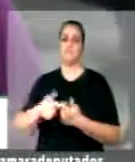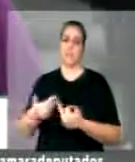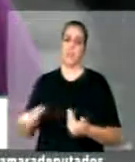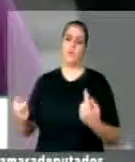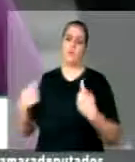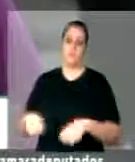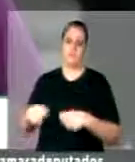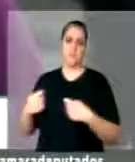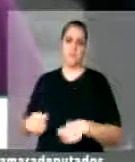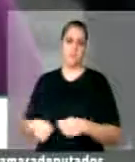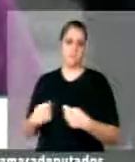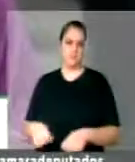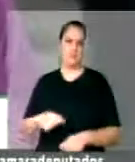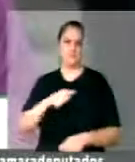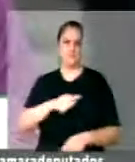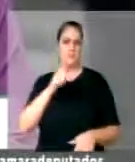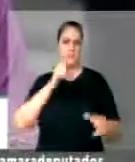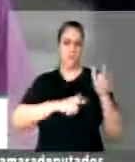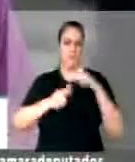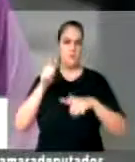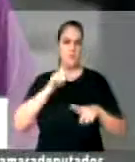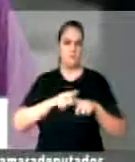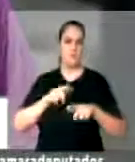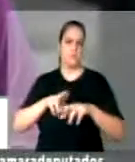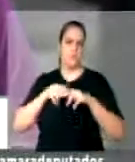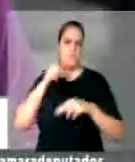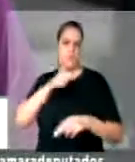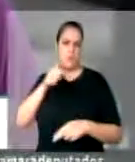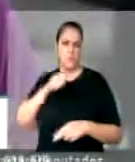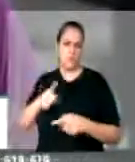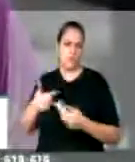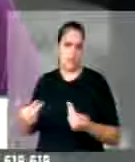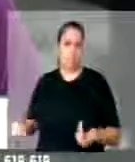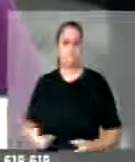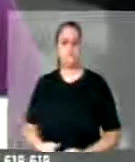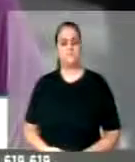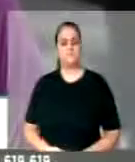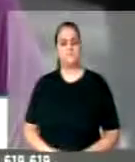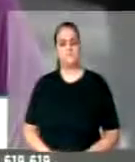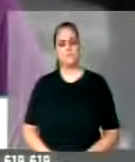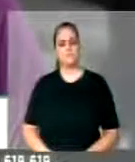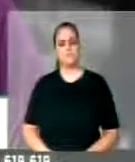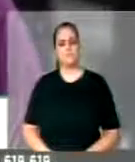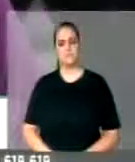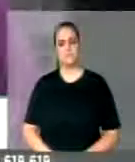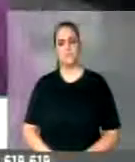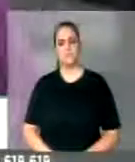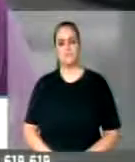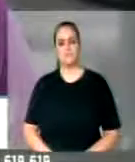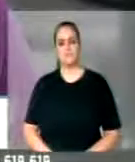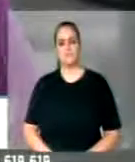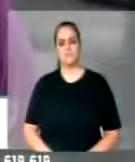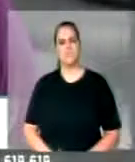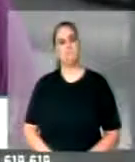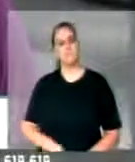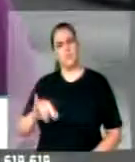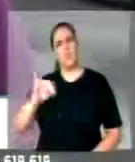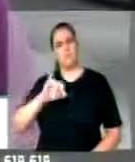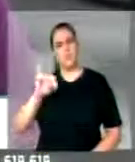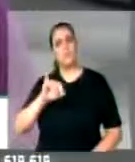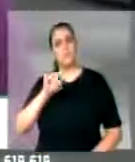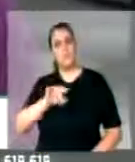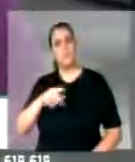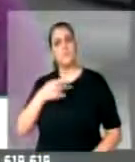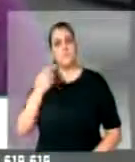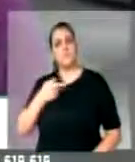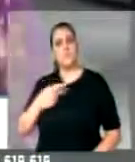Nacional. E a sua intervenção, principalmente em relação às reformas, ela é muito importante, porque é preciso que